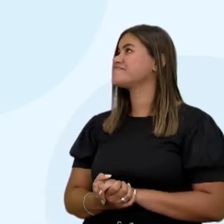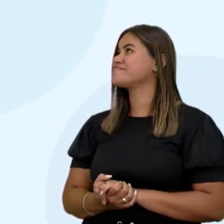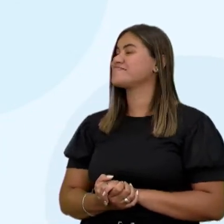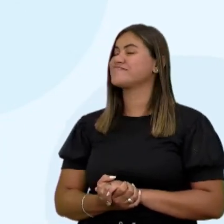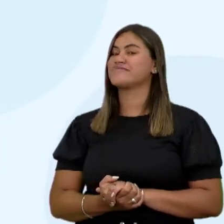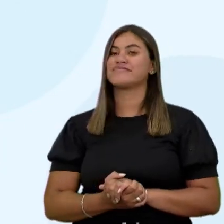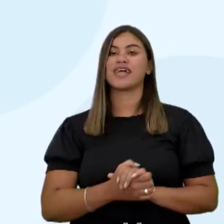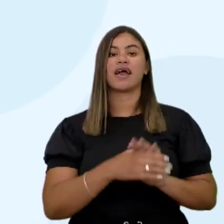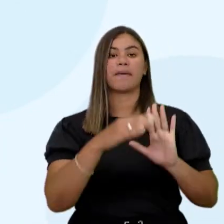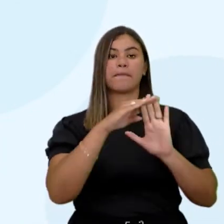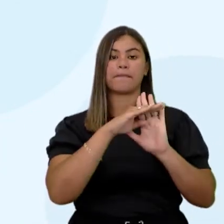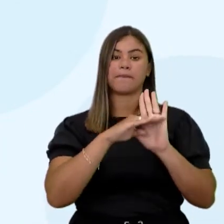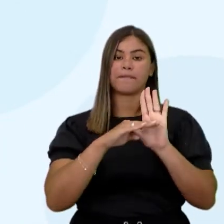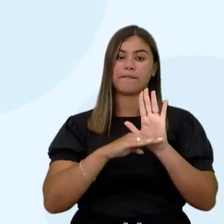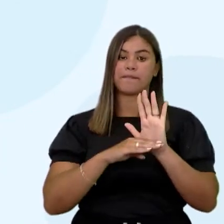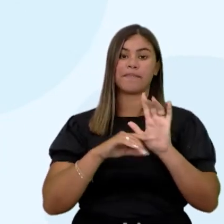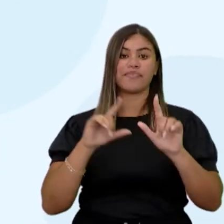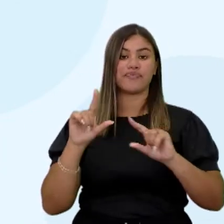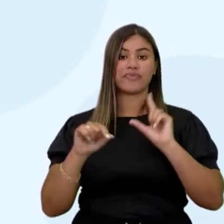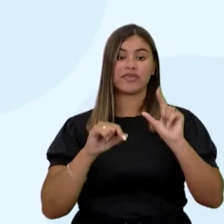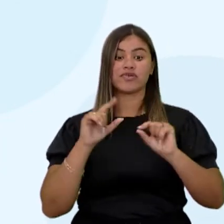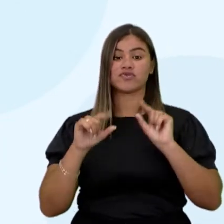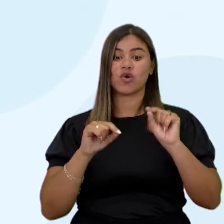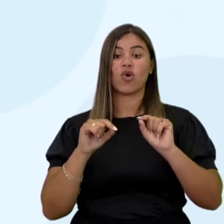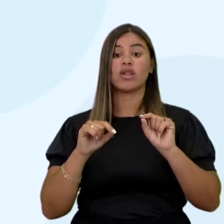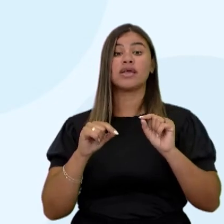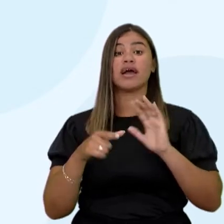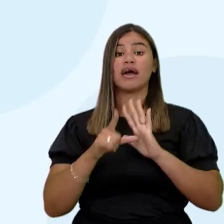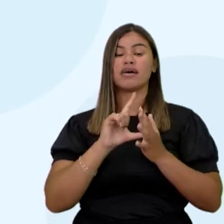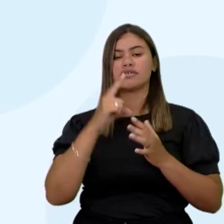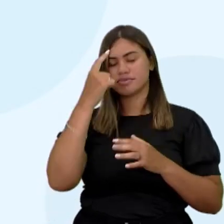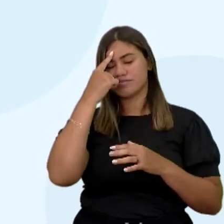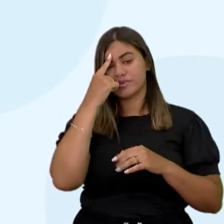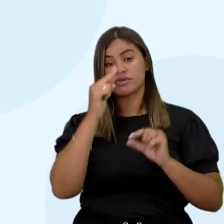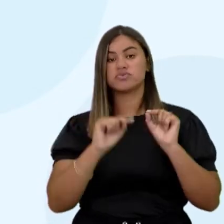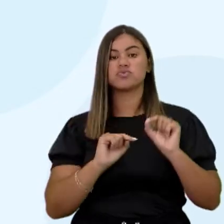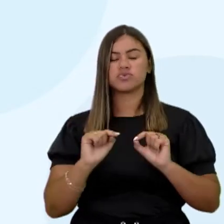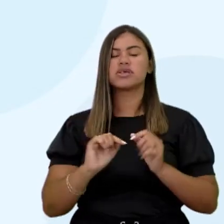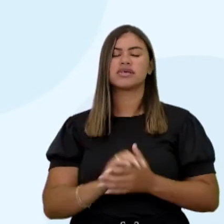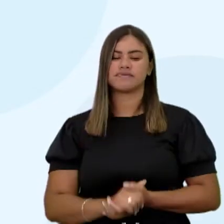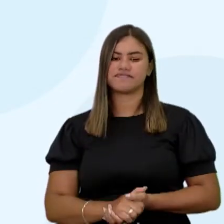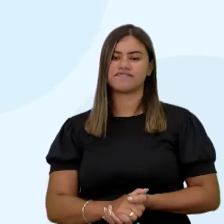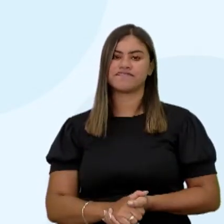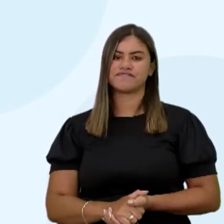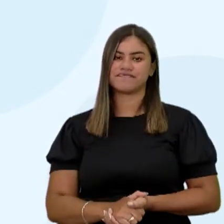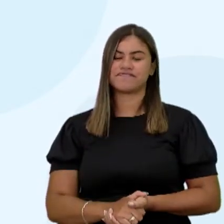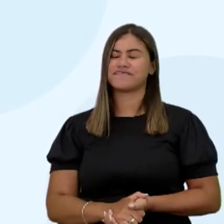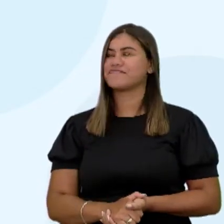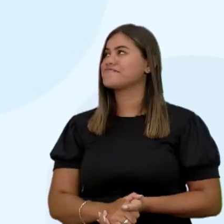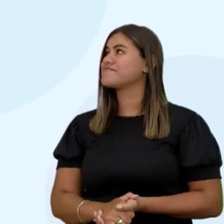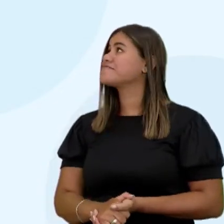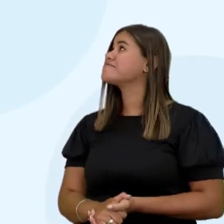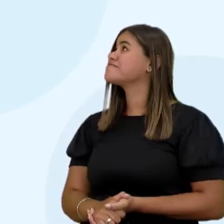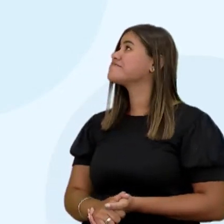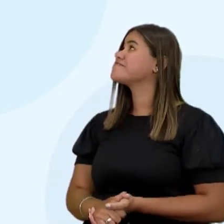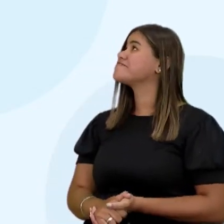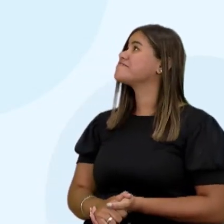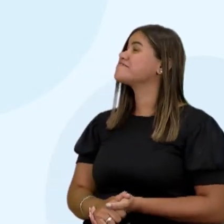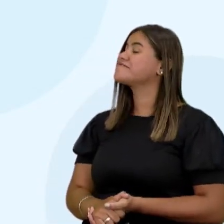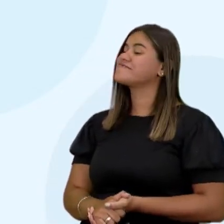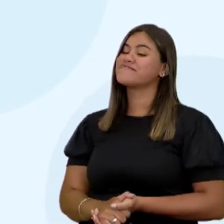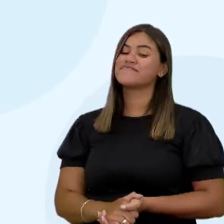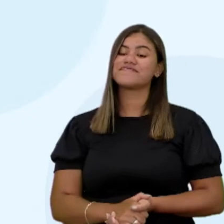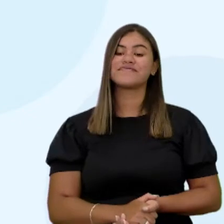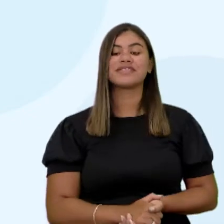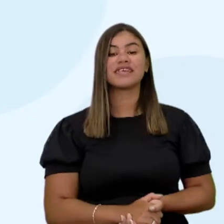uma pauta jornalística? Isso aí, olha, eu vou deixar para o pessoal em casa. Tá. O que deve ser levado em consideração na escolha de uma pauta? Ou seja, quando a